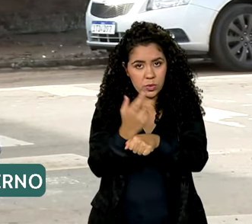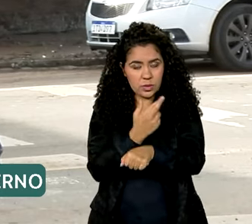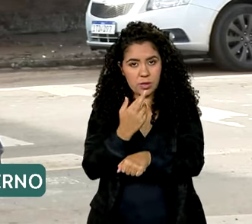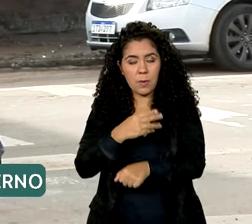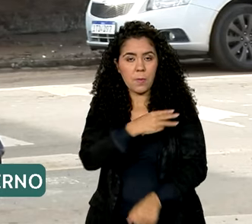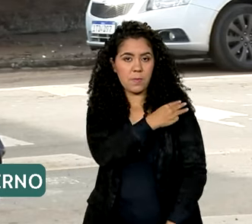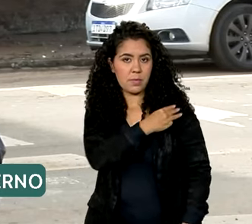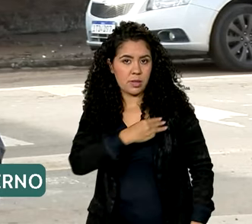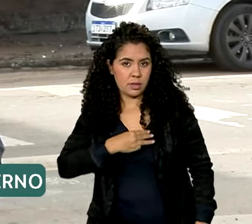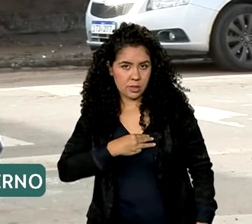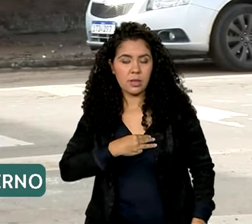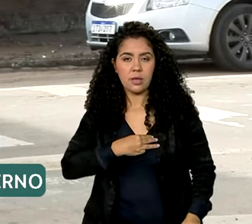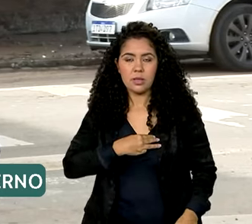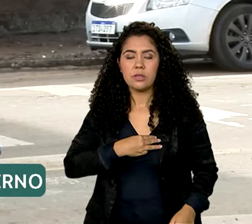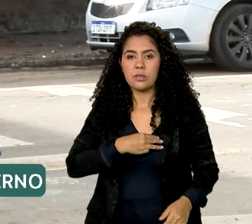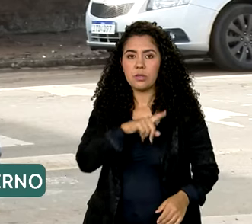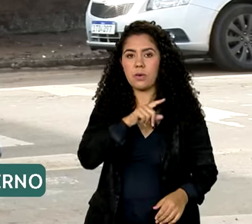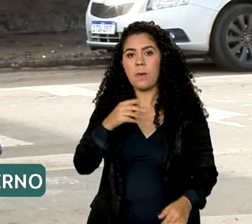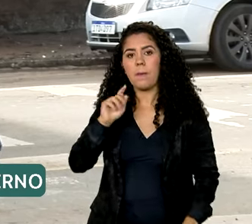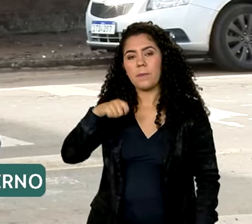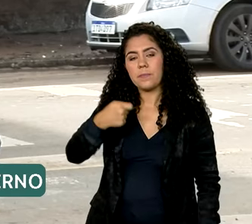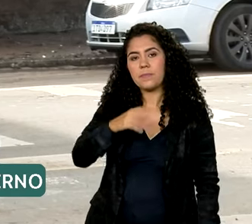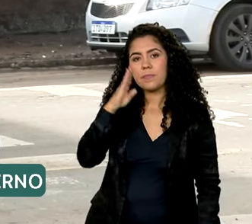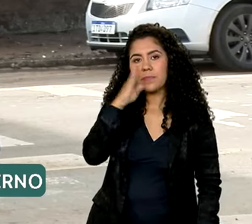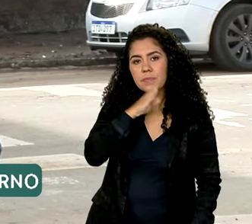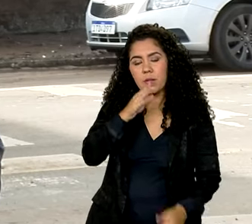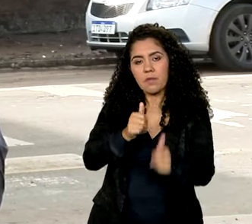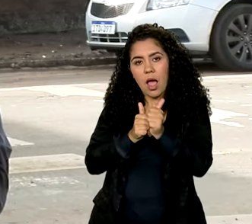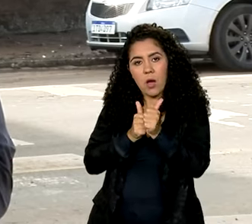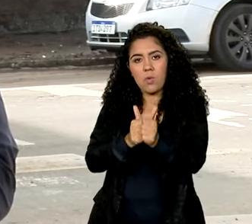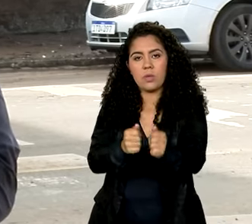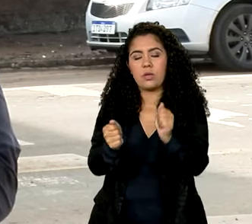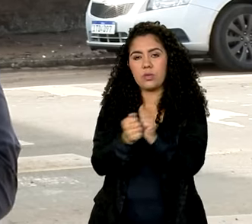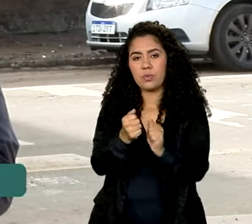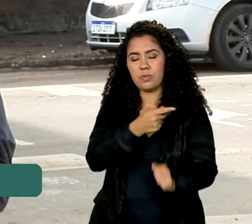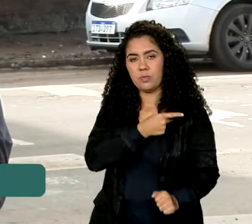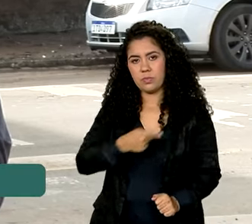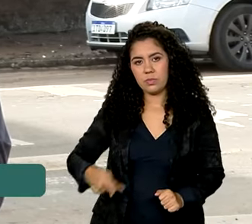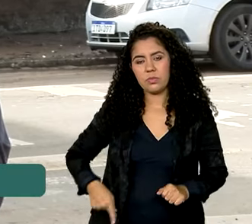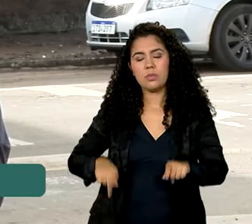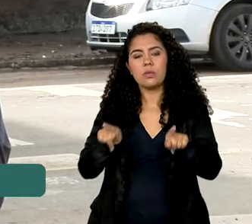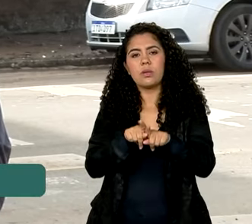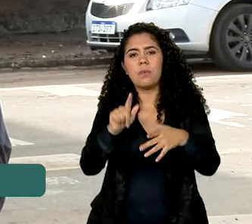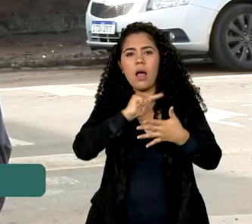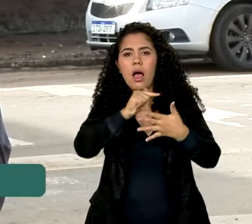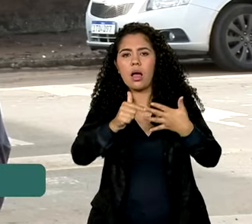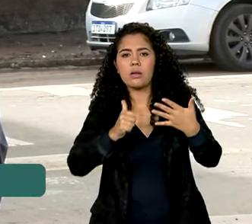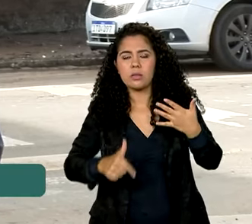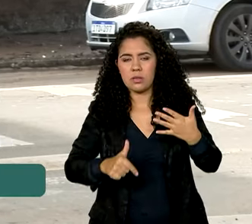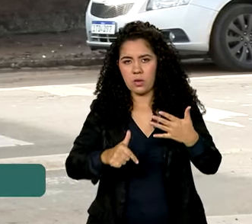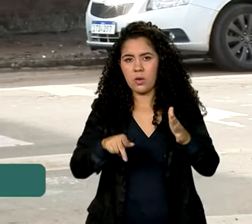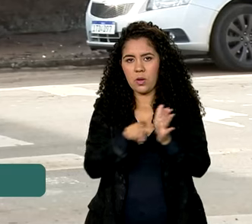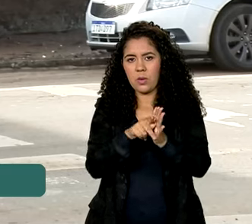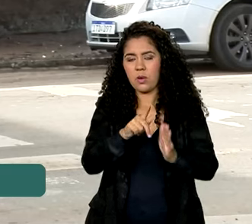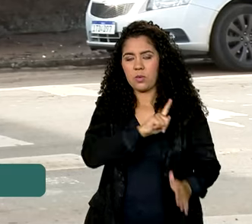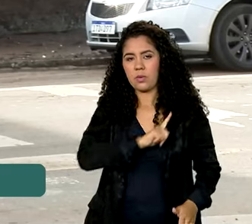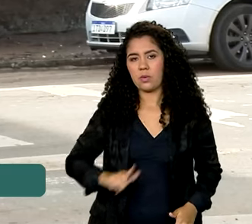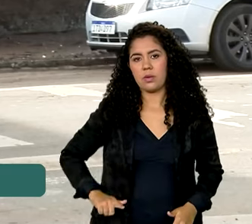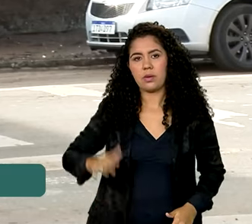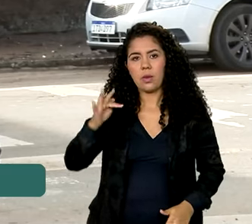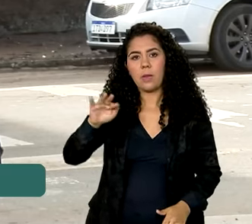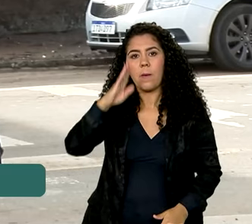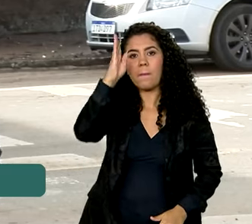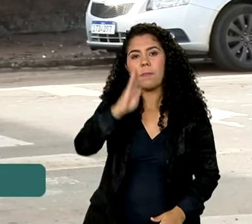Paulo Pimenta, vai acompanhar o presidente. E falando das ações do governo federal, o Brasil fez um pedido especial para